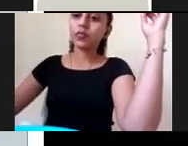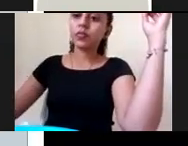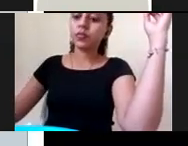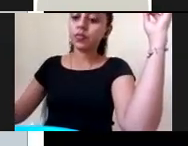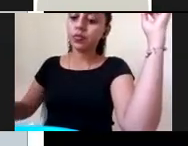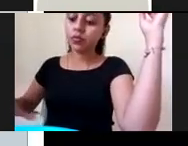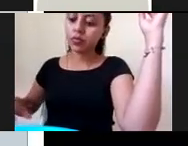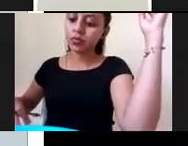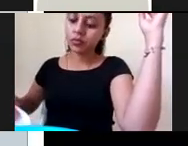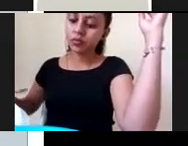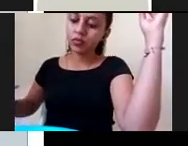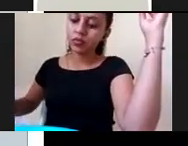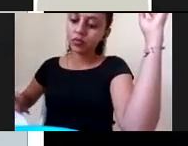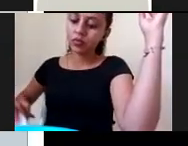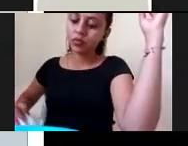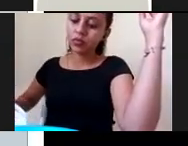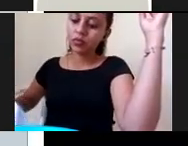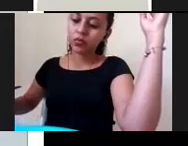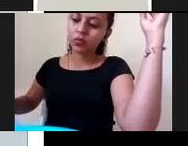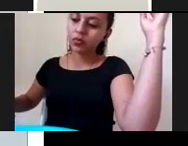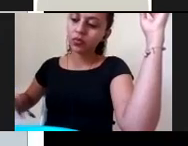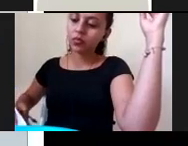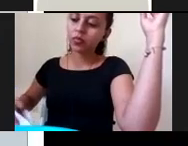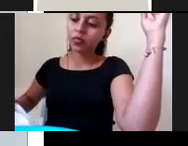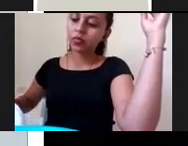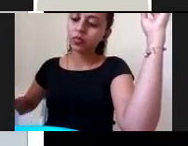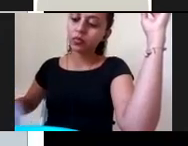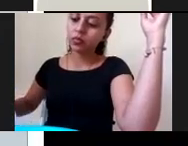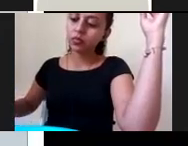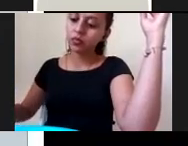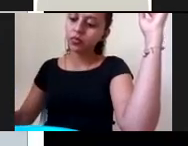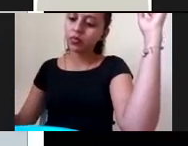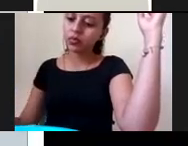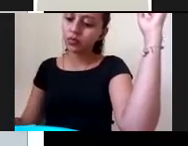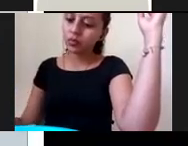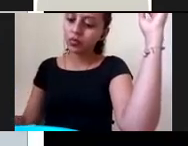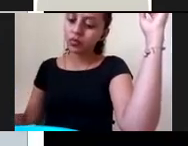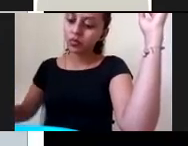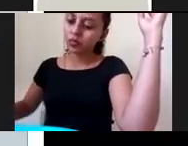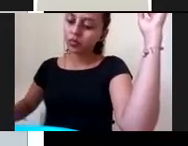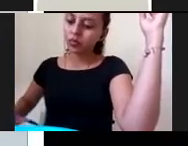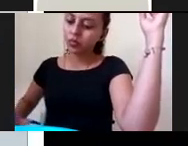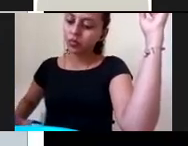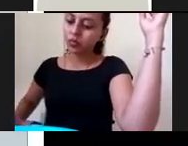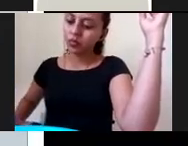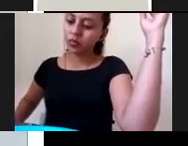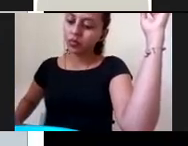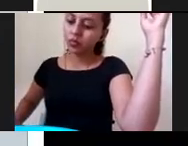sistema cardiovascular amanhã, tá bom? Amanhã eu vou trazer uma tabela de todos os